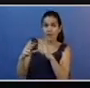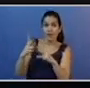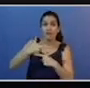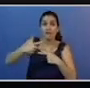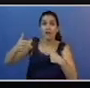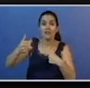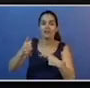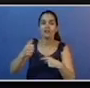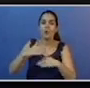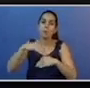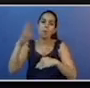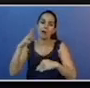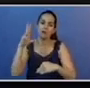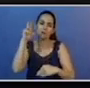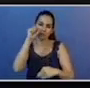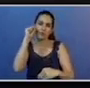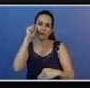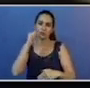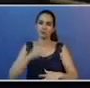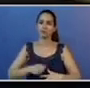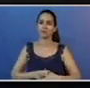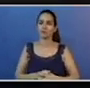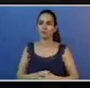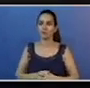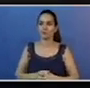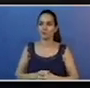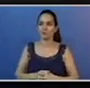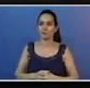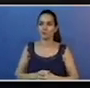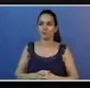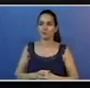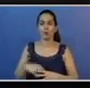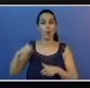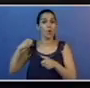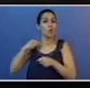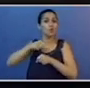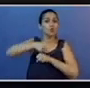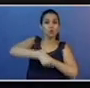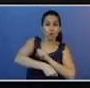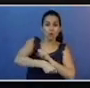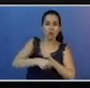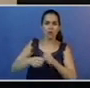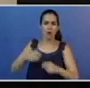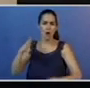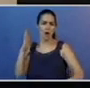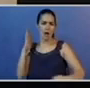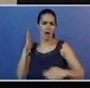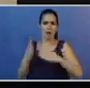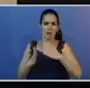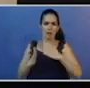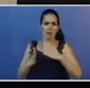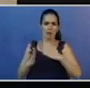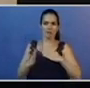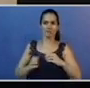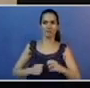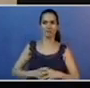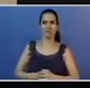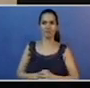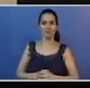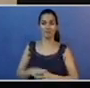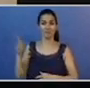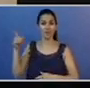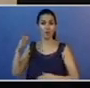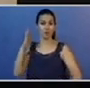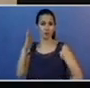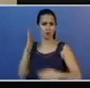os movimentos de força maior do que o adversário. Então aqui no caso nós temos o judô, o taekwondo, o karatê, né? E aqui algumas imagens para vocês. O